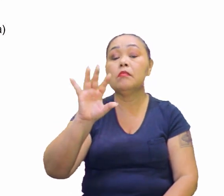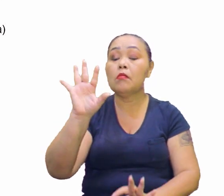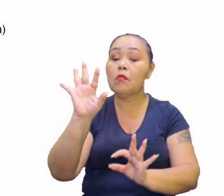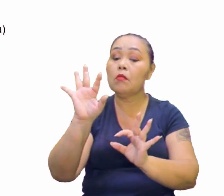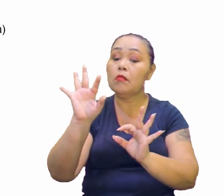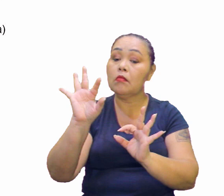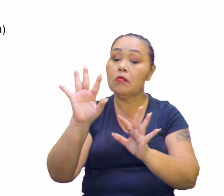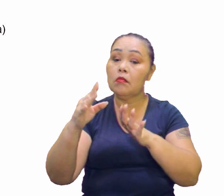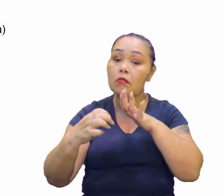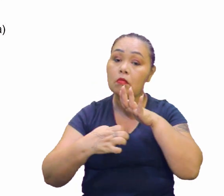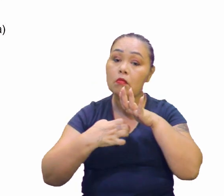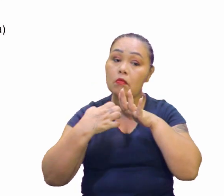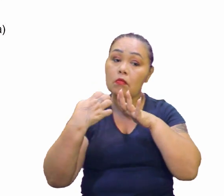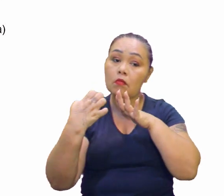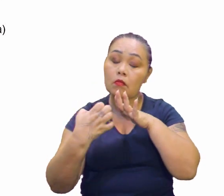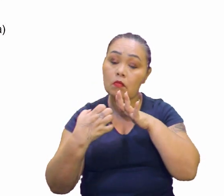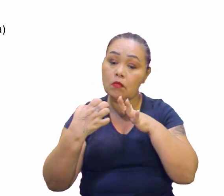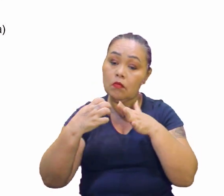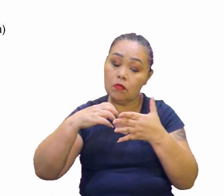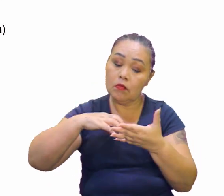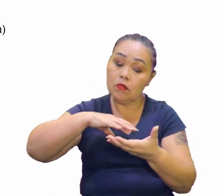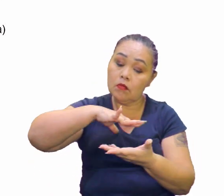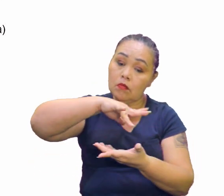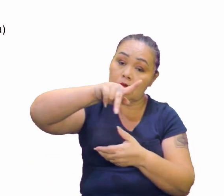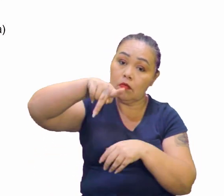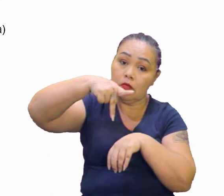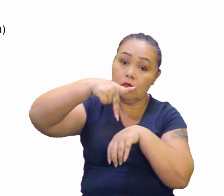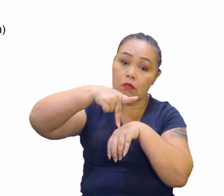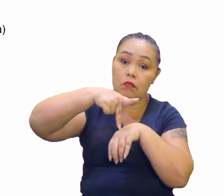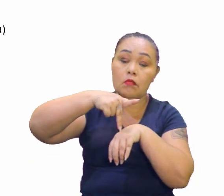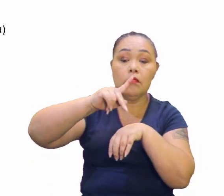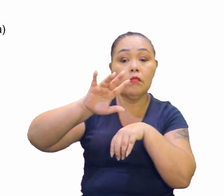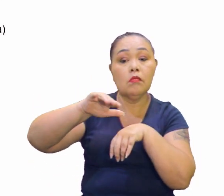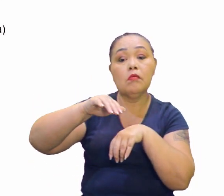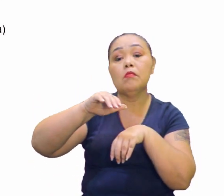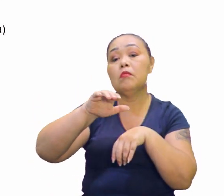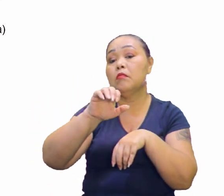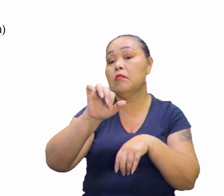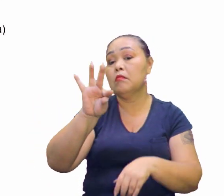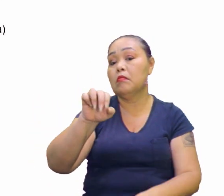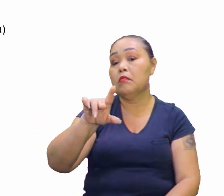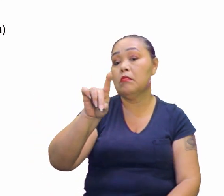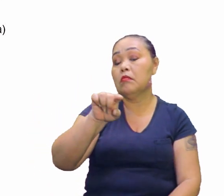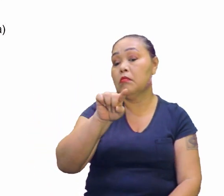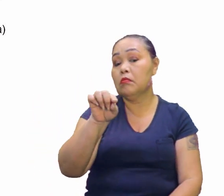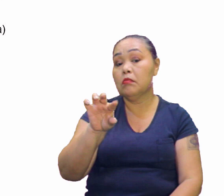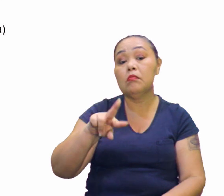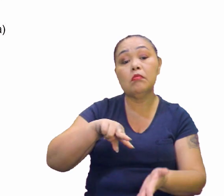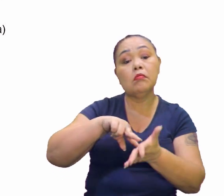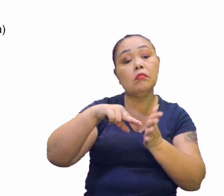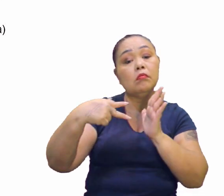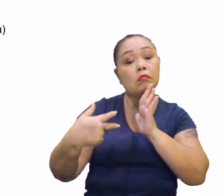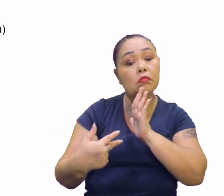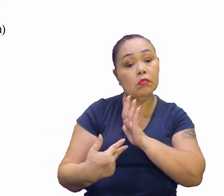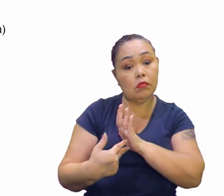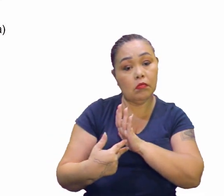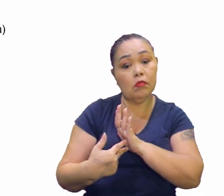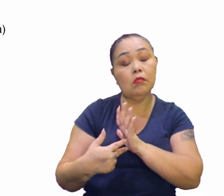dizer International Organization for Standardization, que